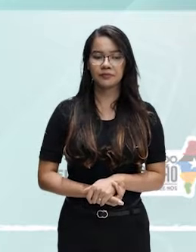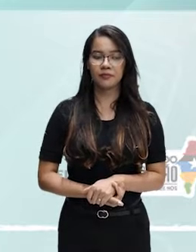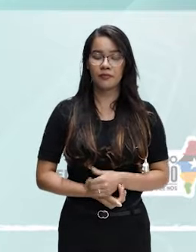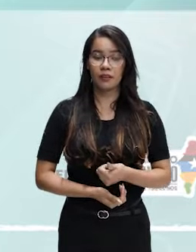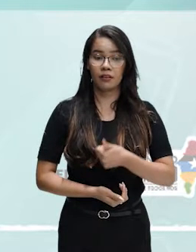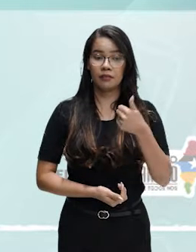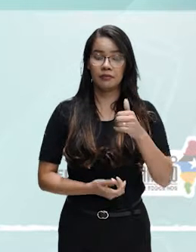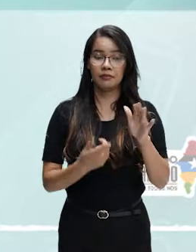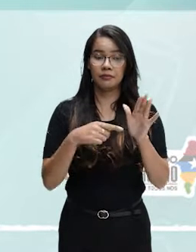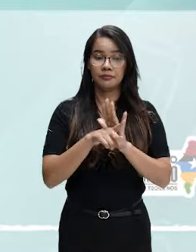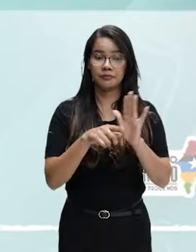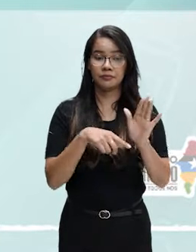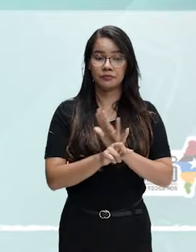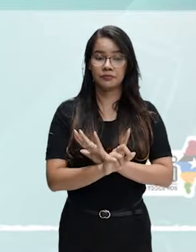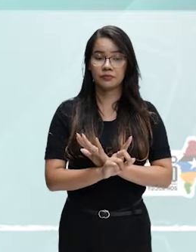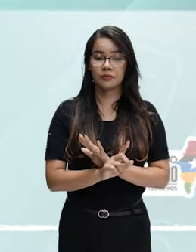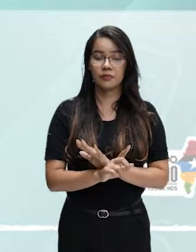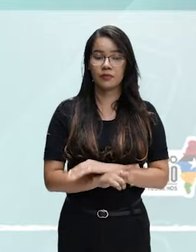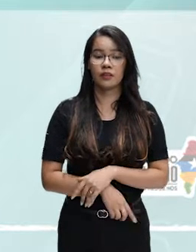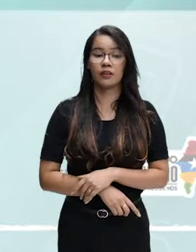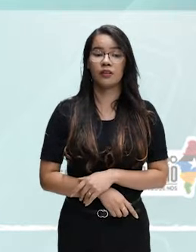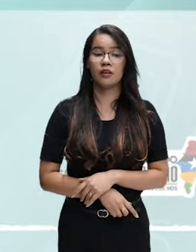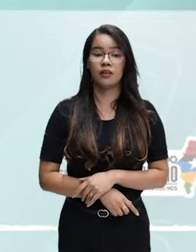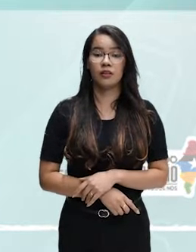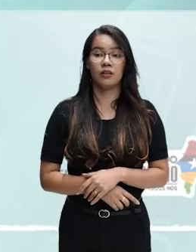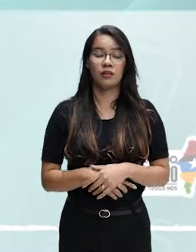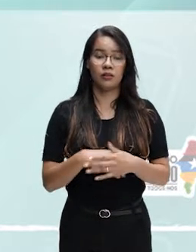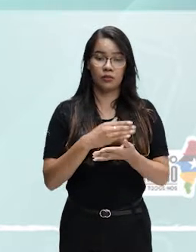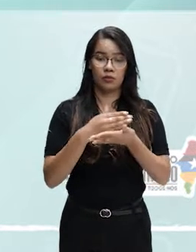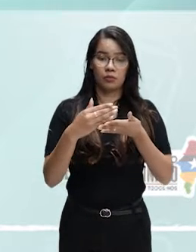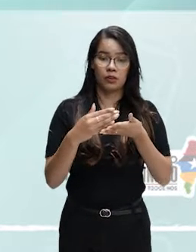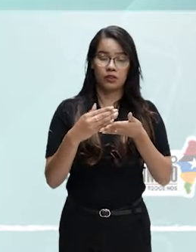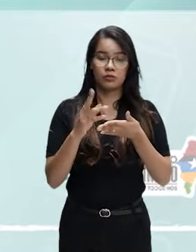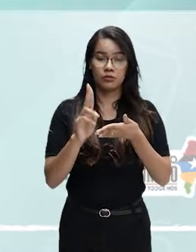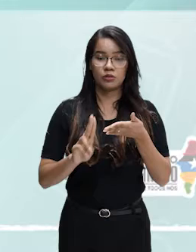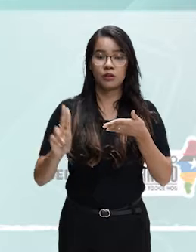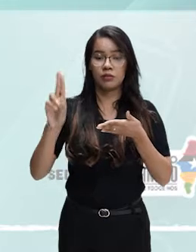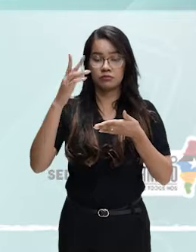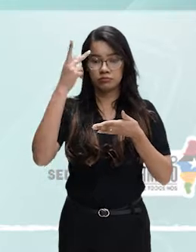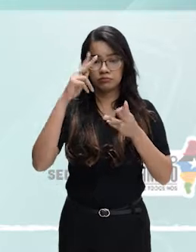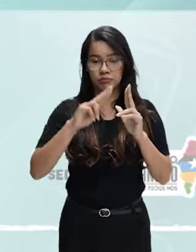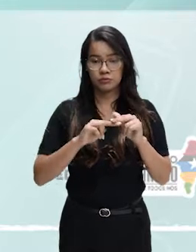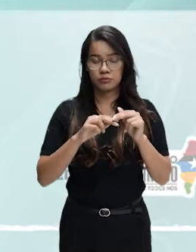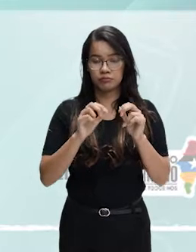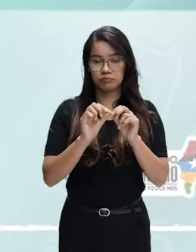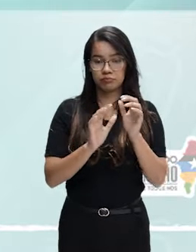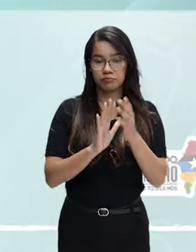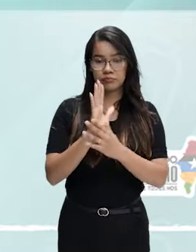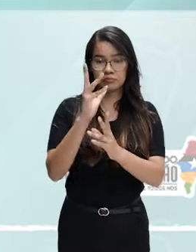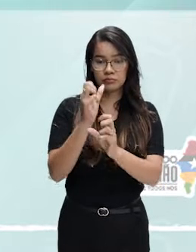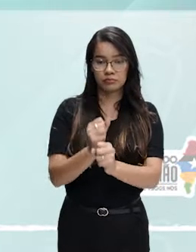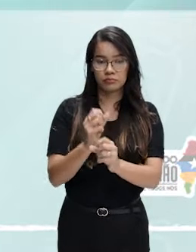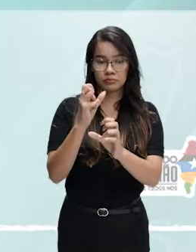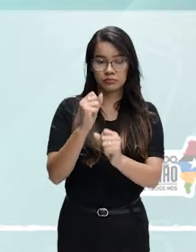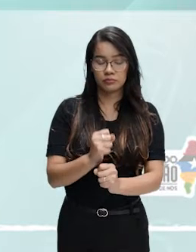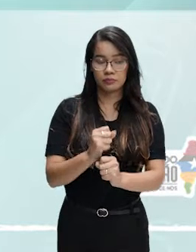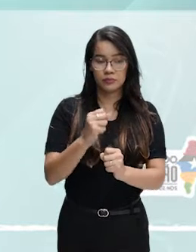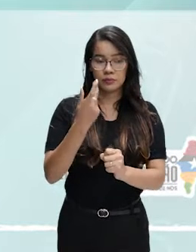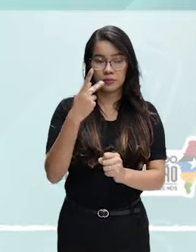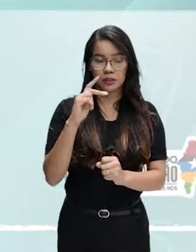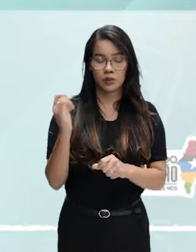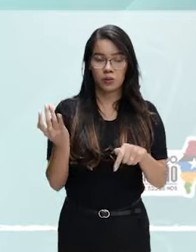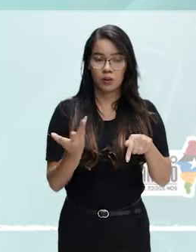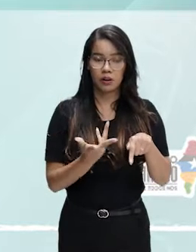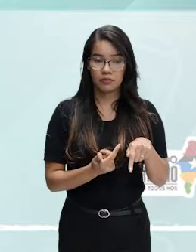Primeira questão. O índice de eficiência utilizado por um produtor de leite para qualificar suas